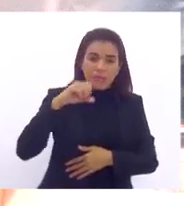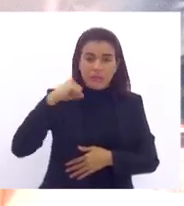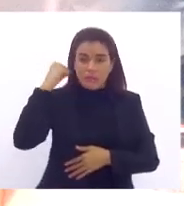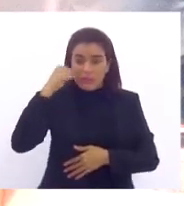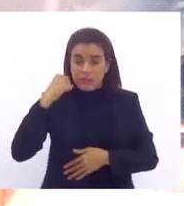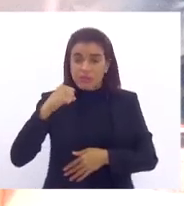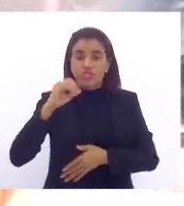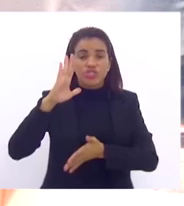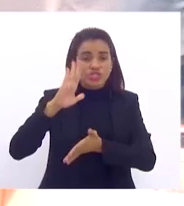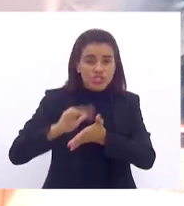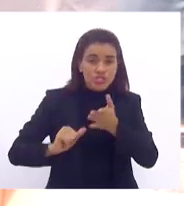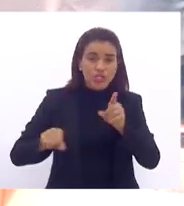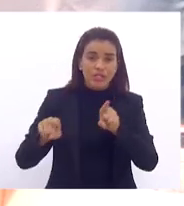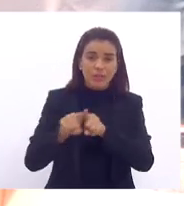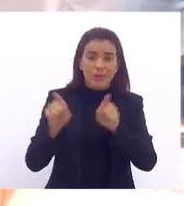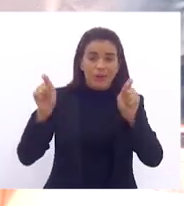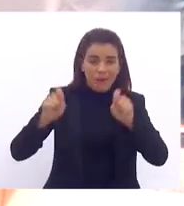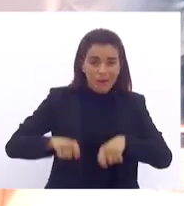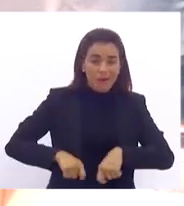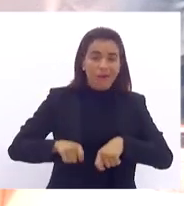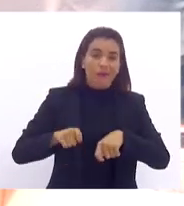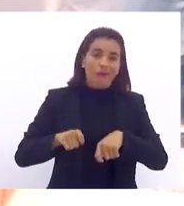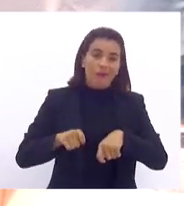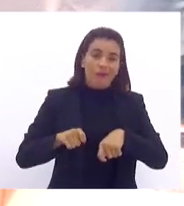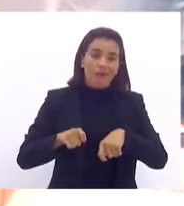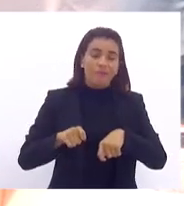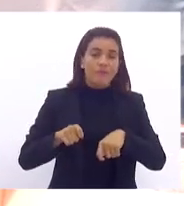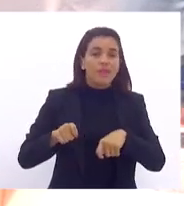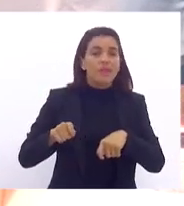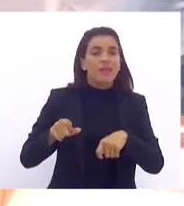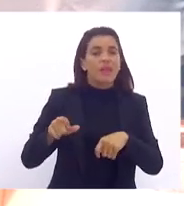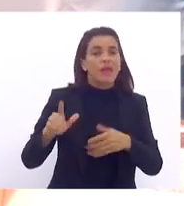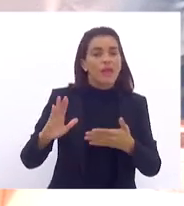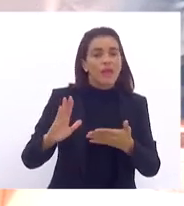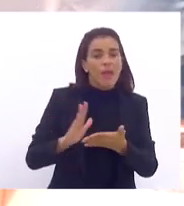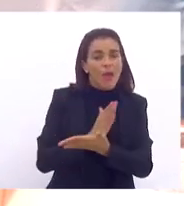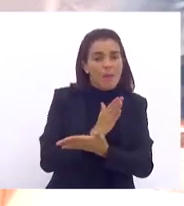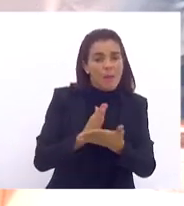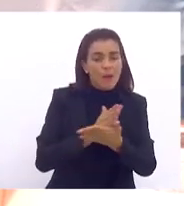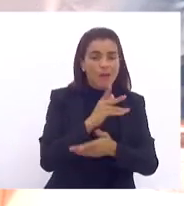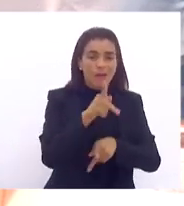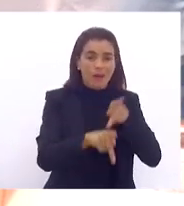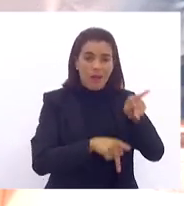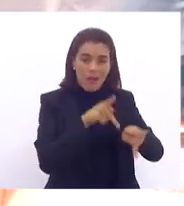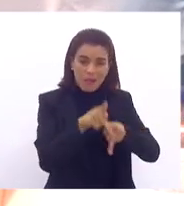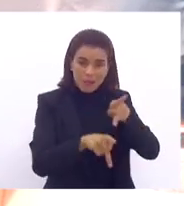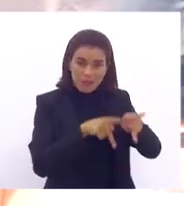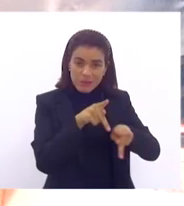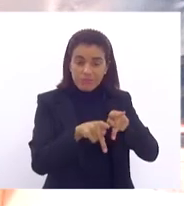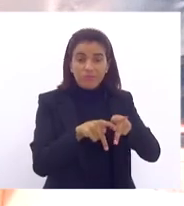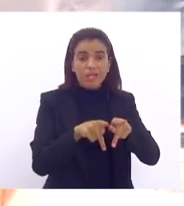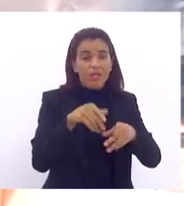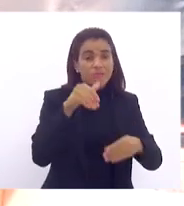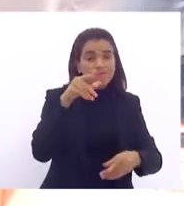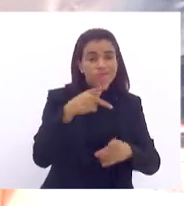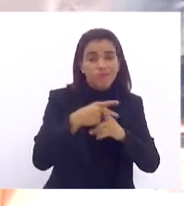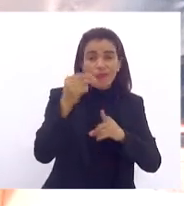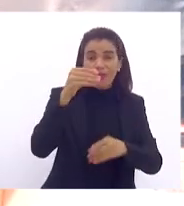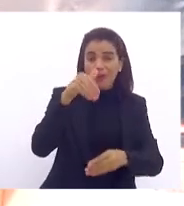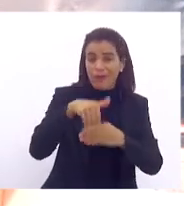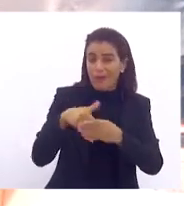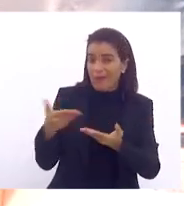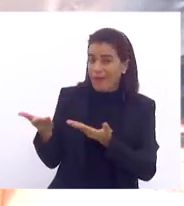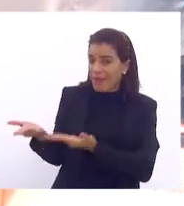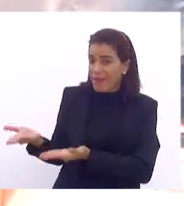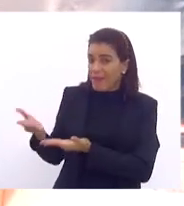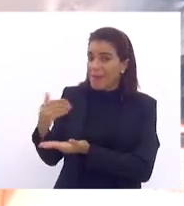retira também a possibilidade de que boa parte dos seus representados da população que o elege possa se